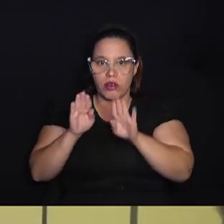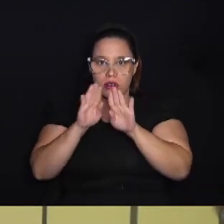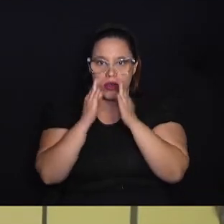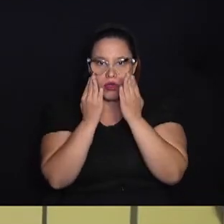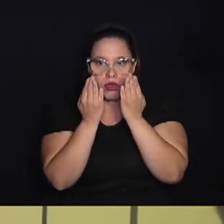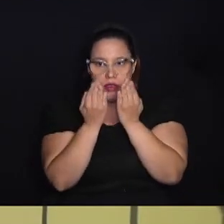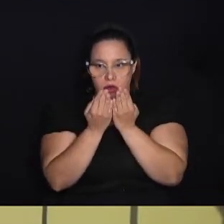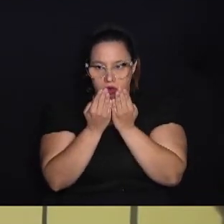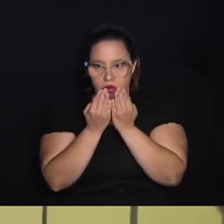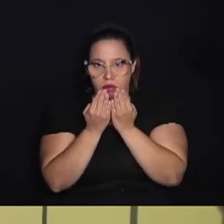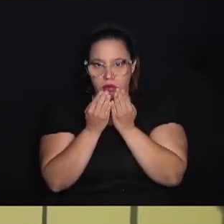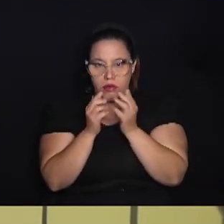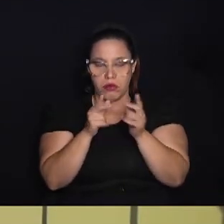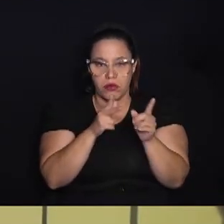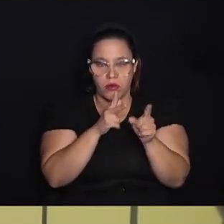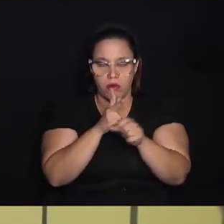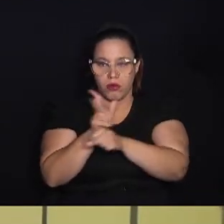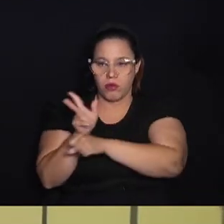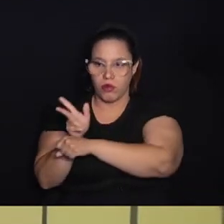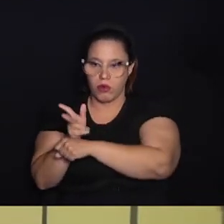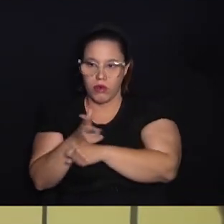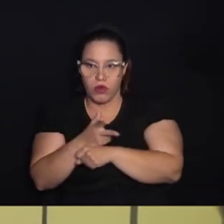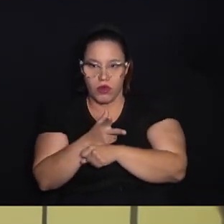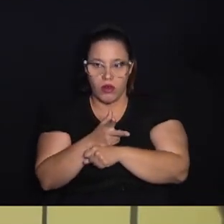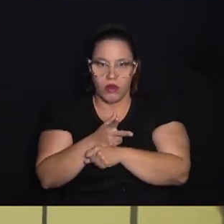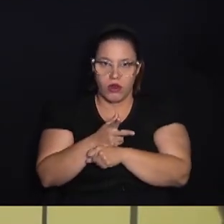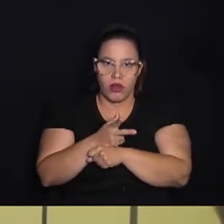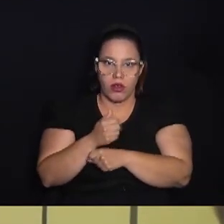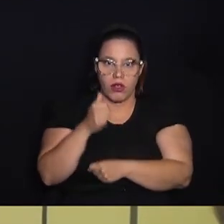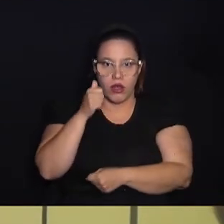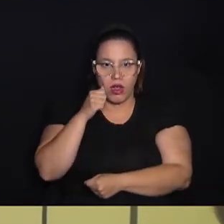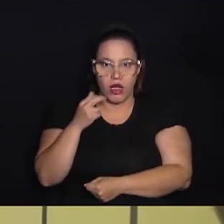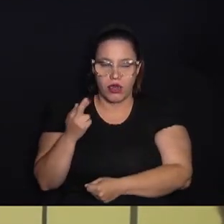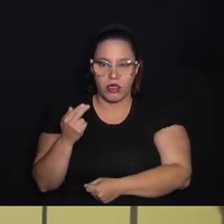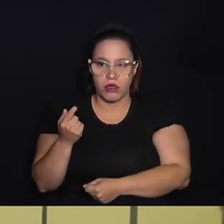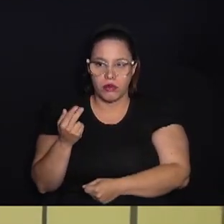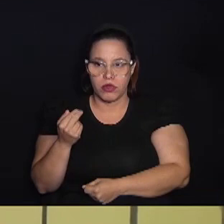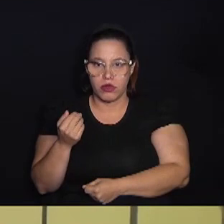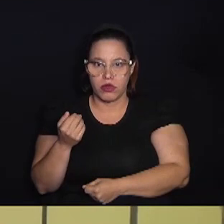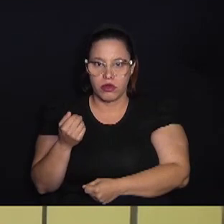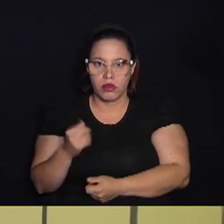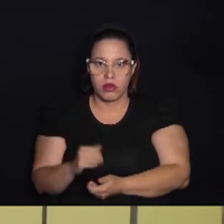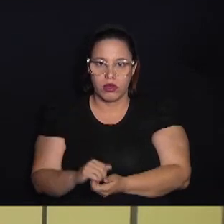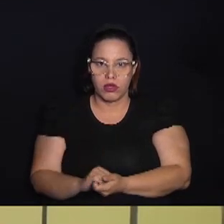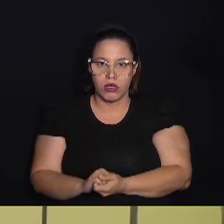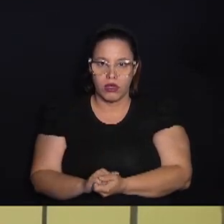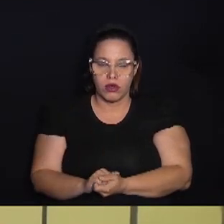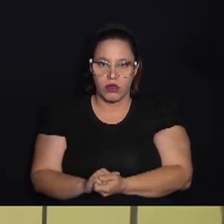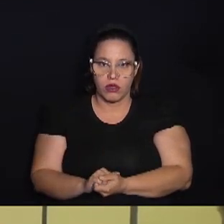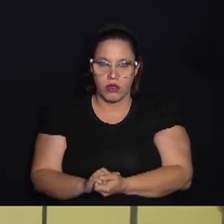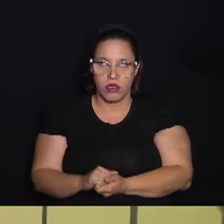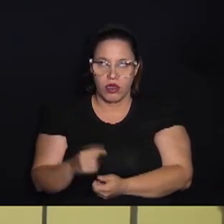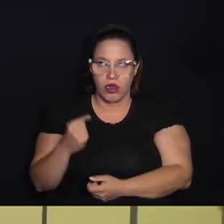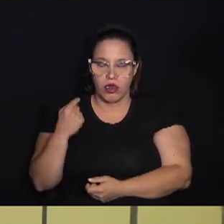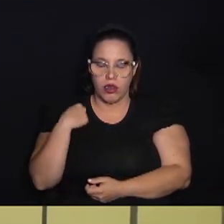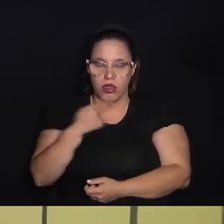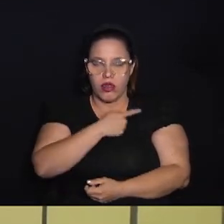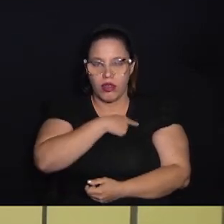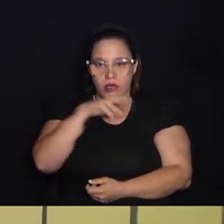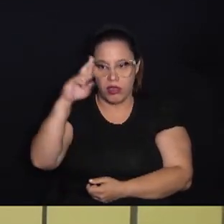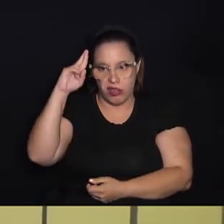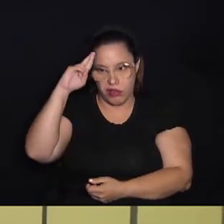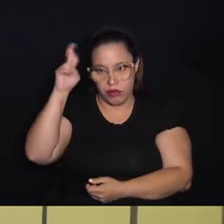a gravação por fora contando a aparição que a irmã aguir recebeu de Nossa Senhora das lá para quem não sabe Nossa Senhora das Lágrimas né a